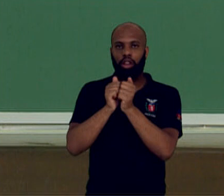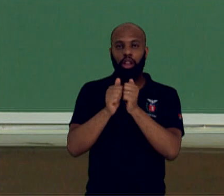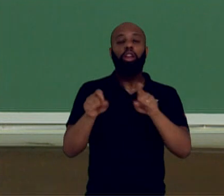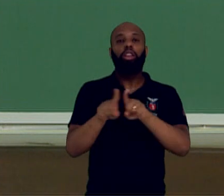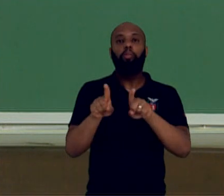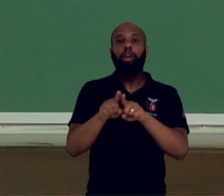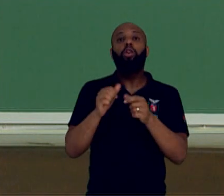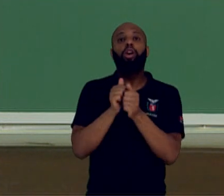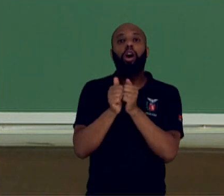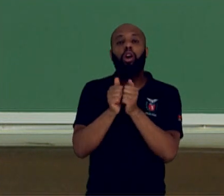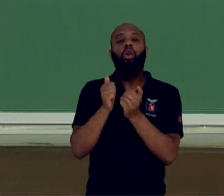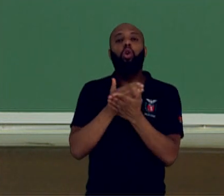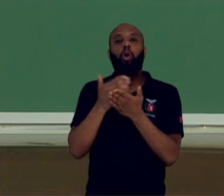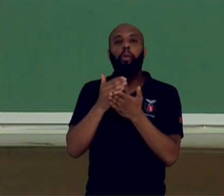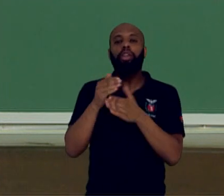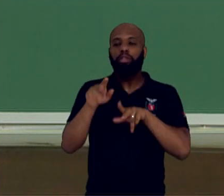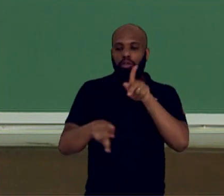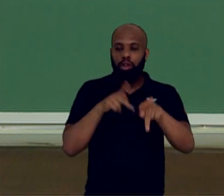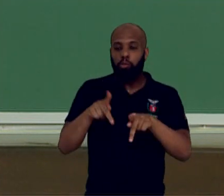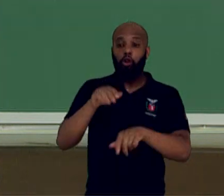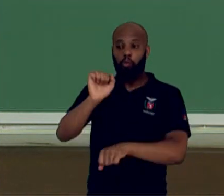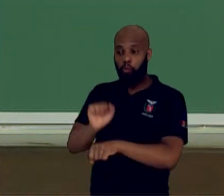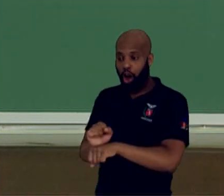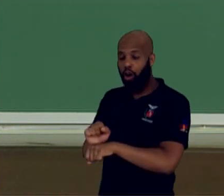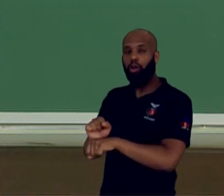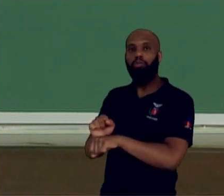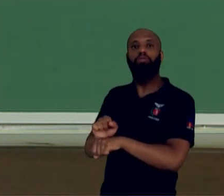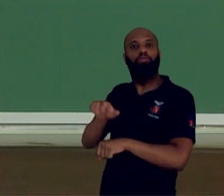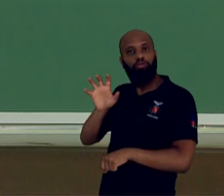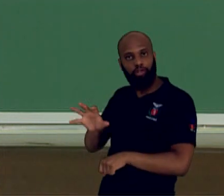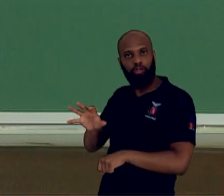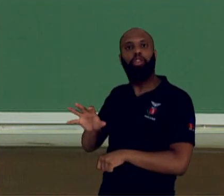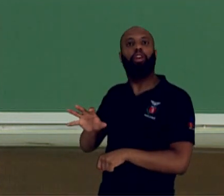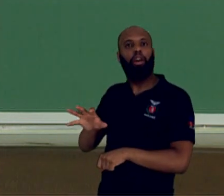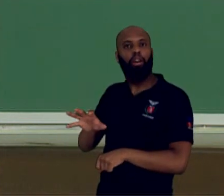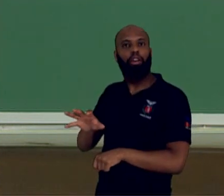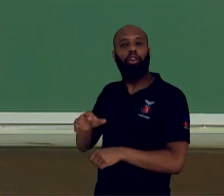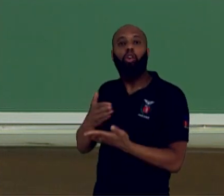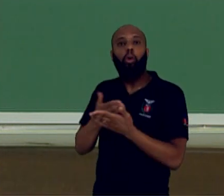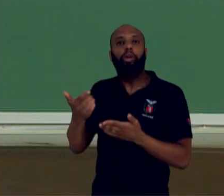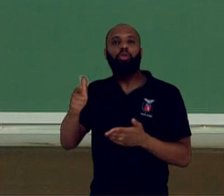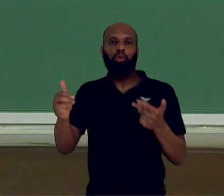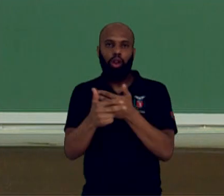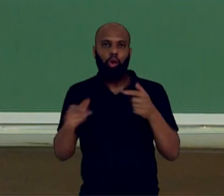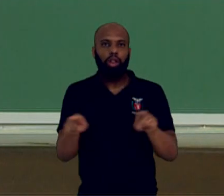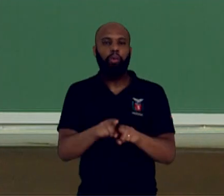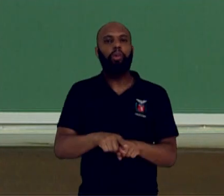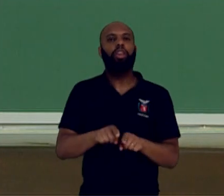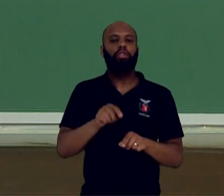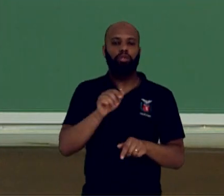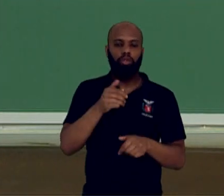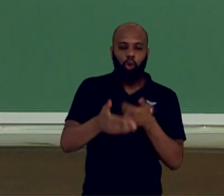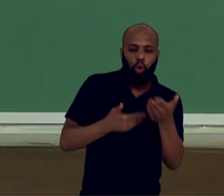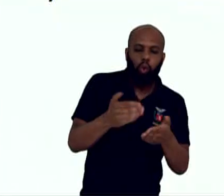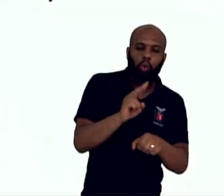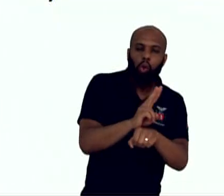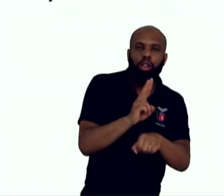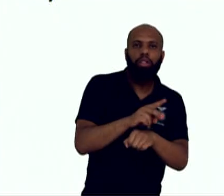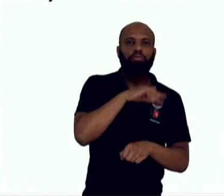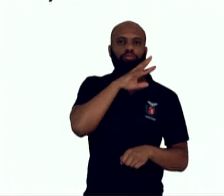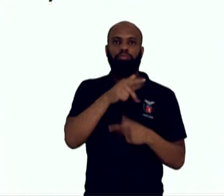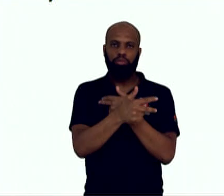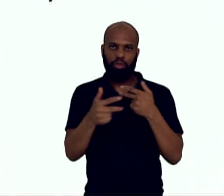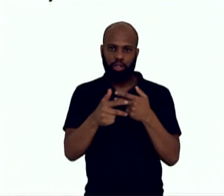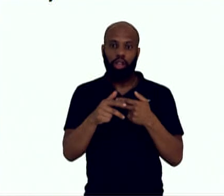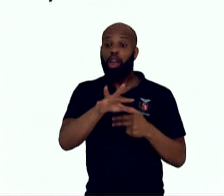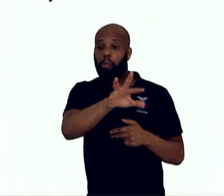arroz começam, essa civilização sedentária, a praticar outras atividades, inclusive a criação de animais. Trouxeram técnicas da